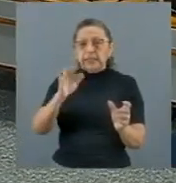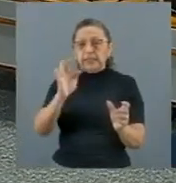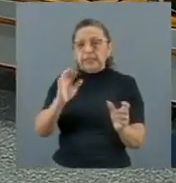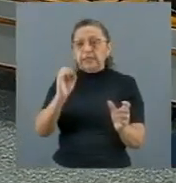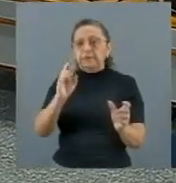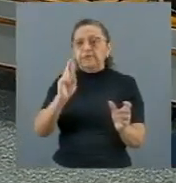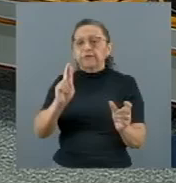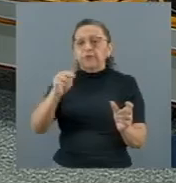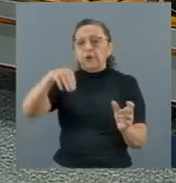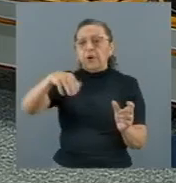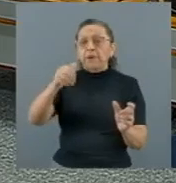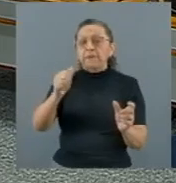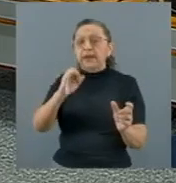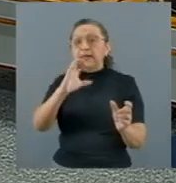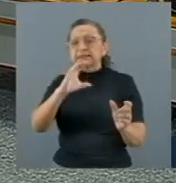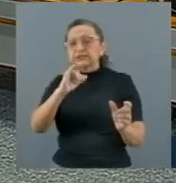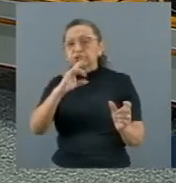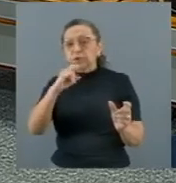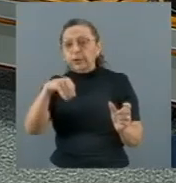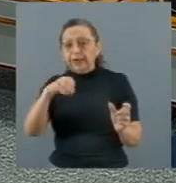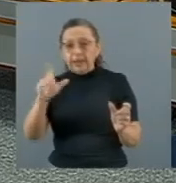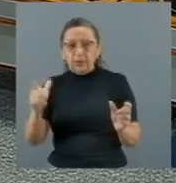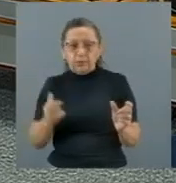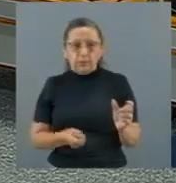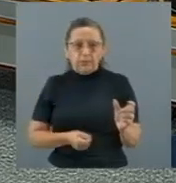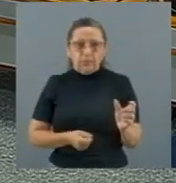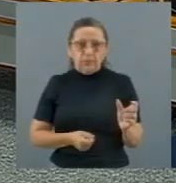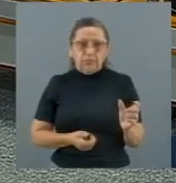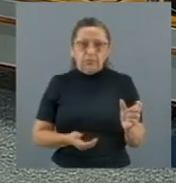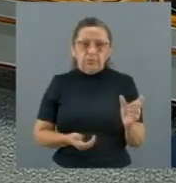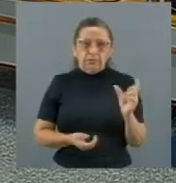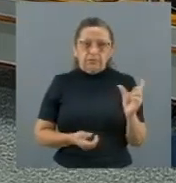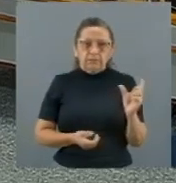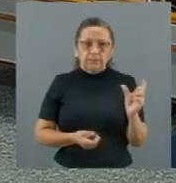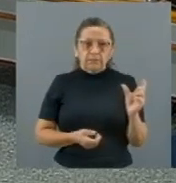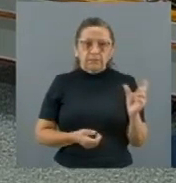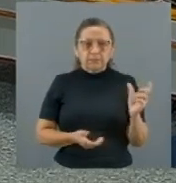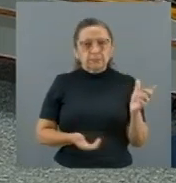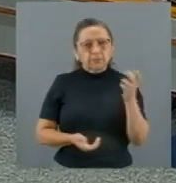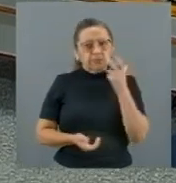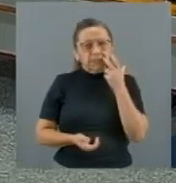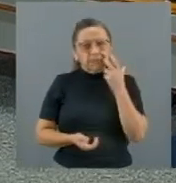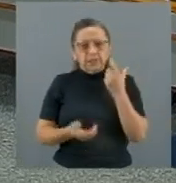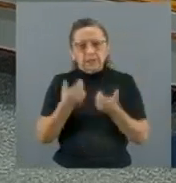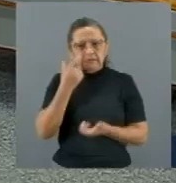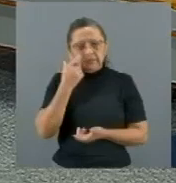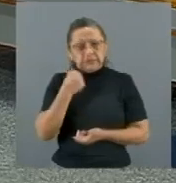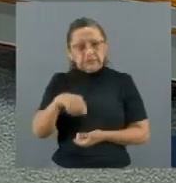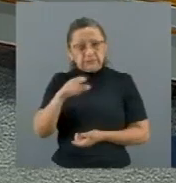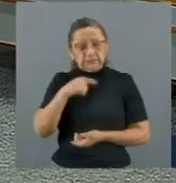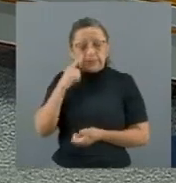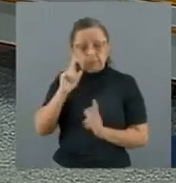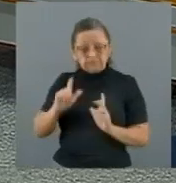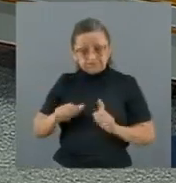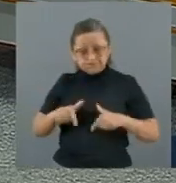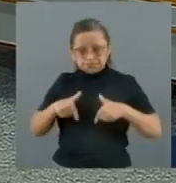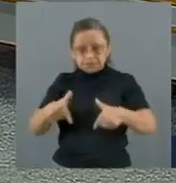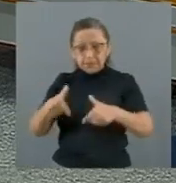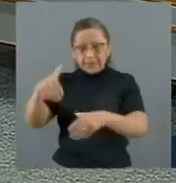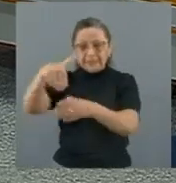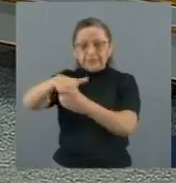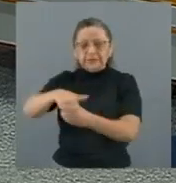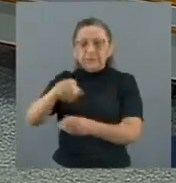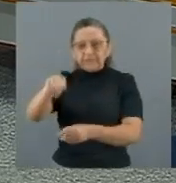Desordem informacional, né? Vejam, se você vai enfrentar uma eleição e você